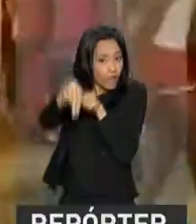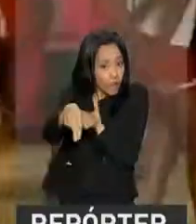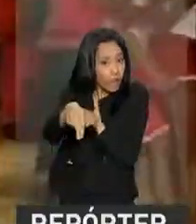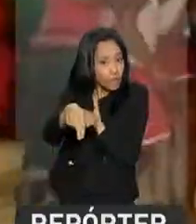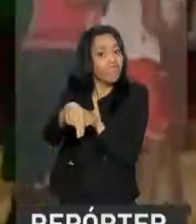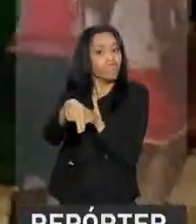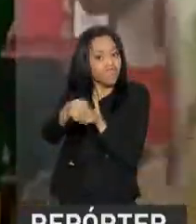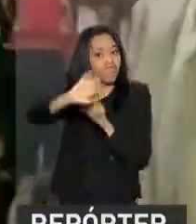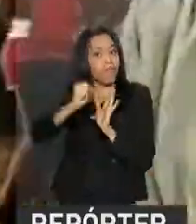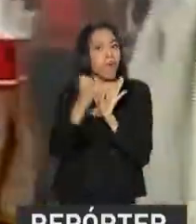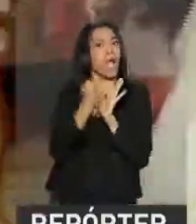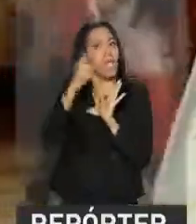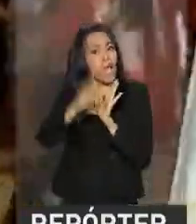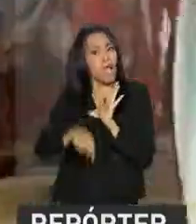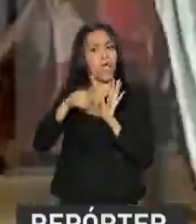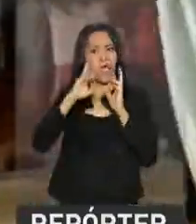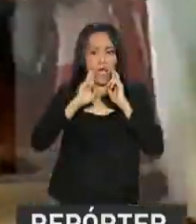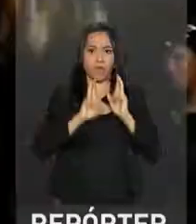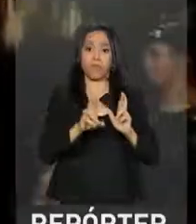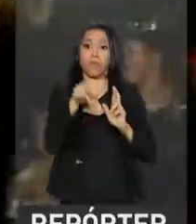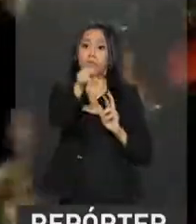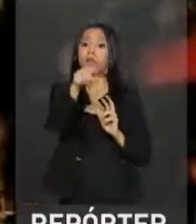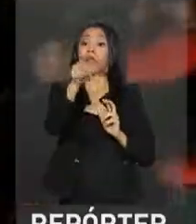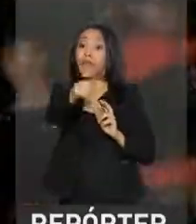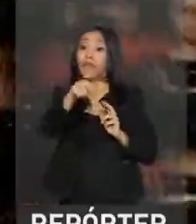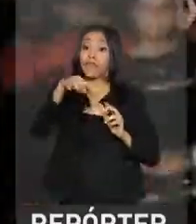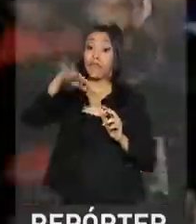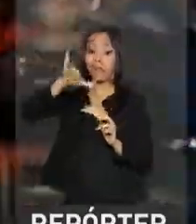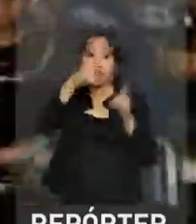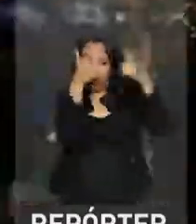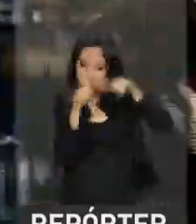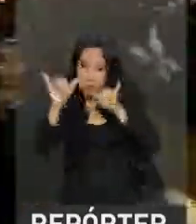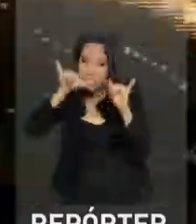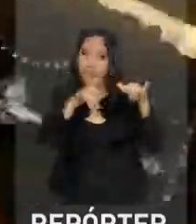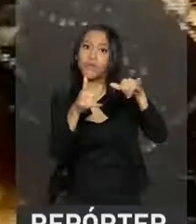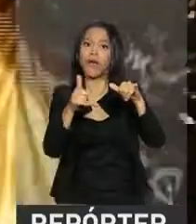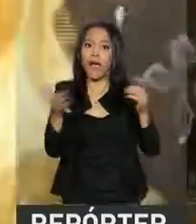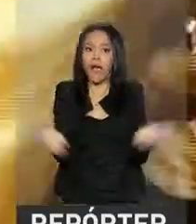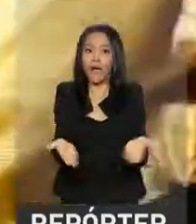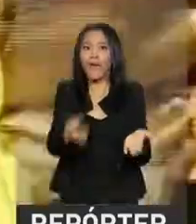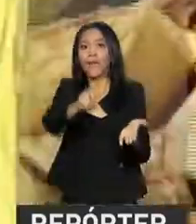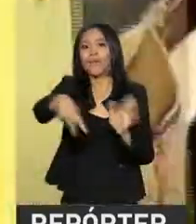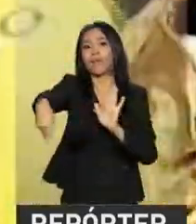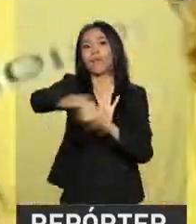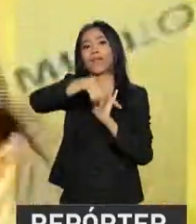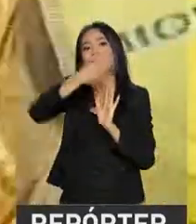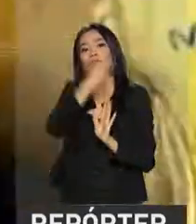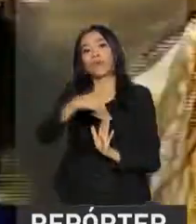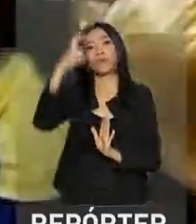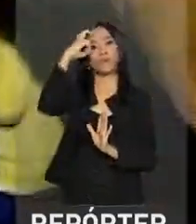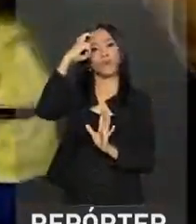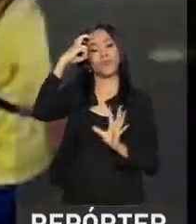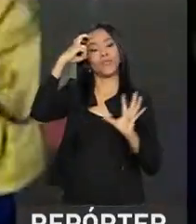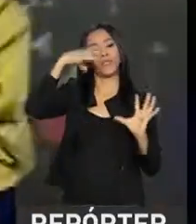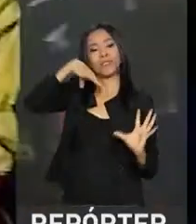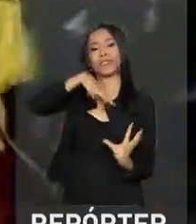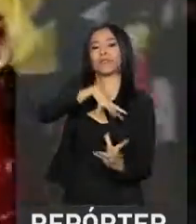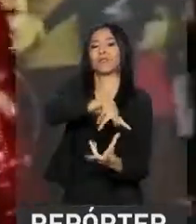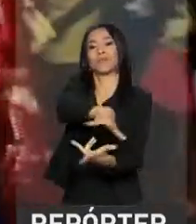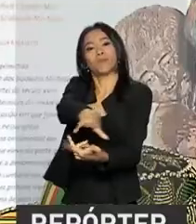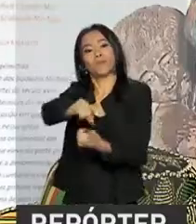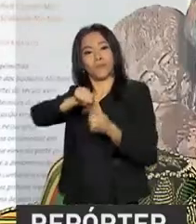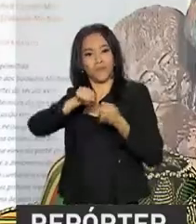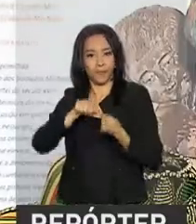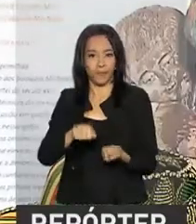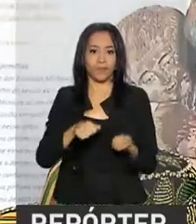o complexo cultural do Bumba Meu Boi pode se tornar agora patrimônio cultural imaterial da